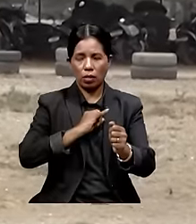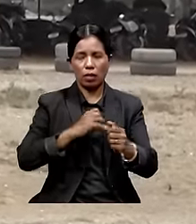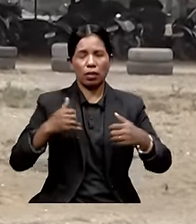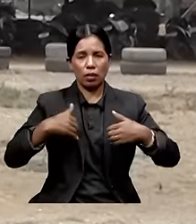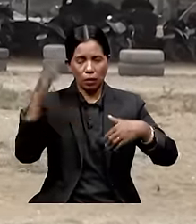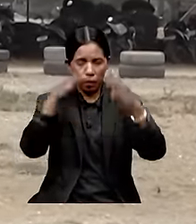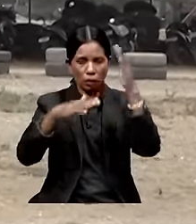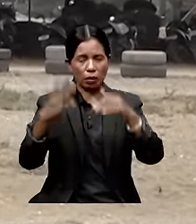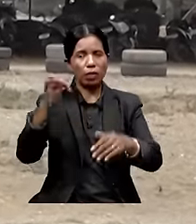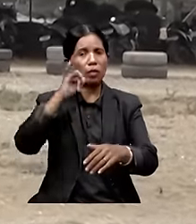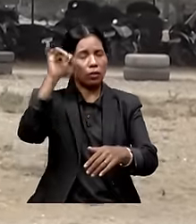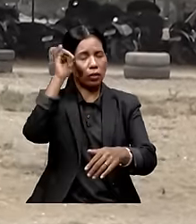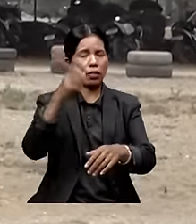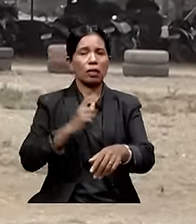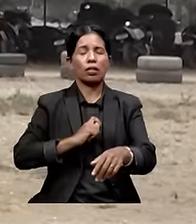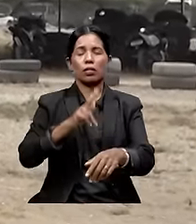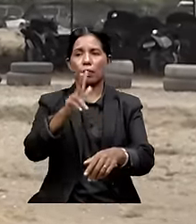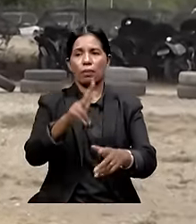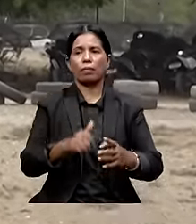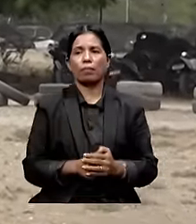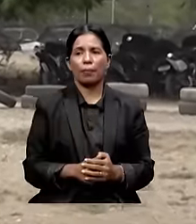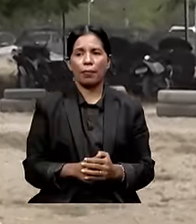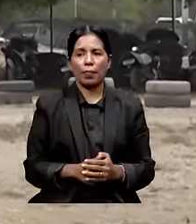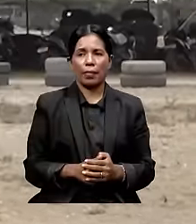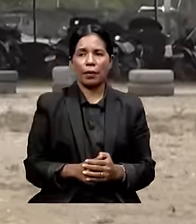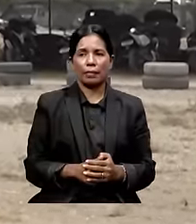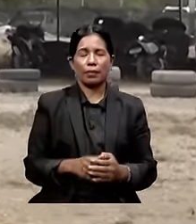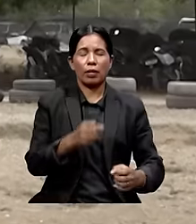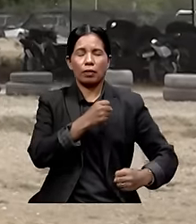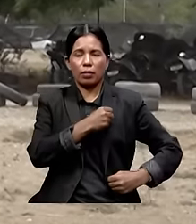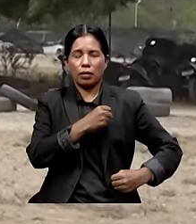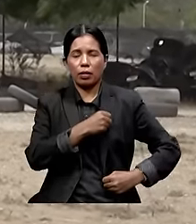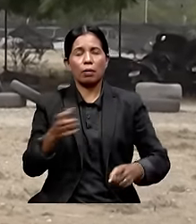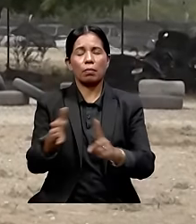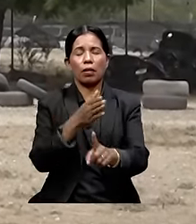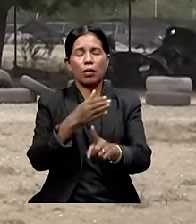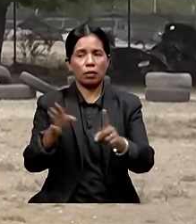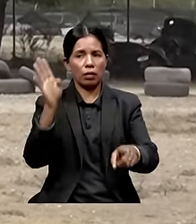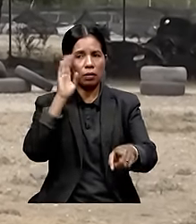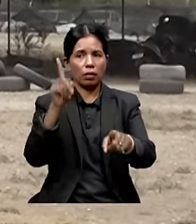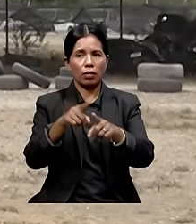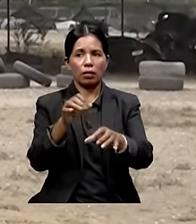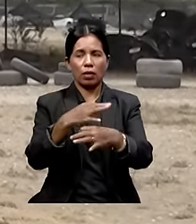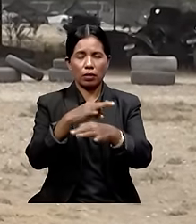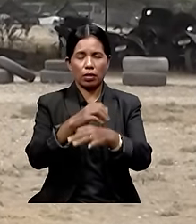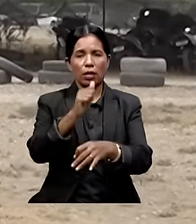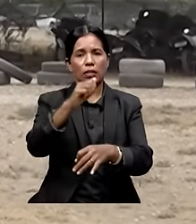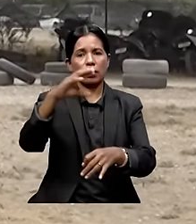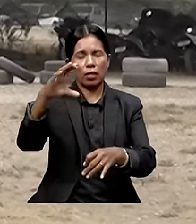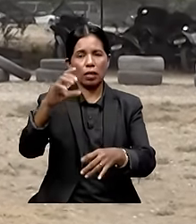ida mos orzeik atas tolu. Dia sua insira baku itane alida. Atu meha dia monta a sega